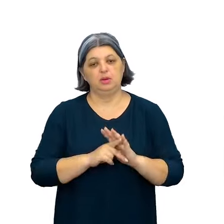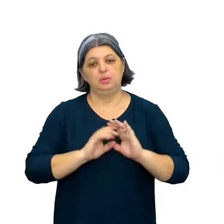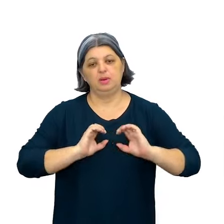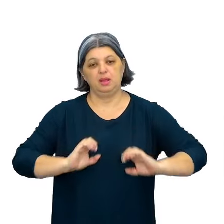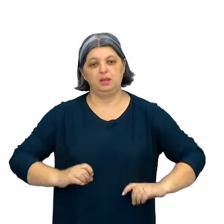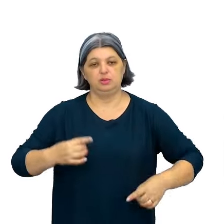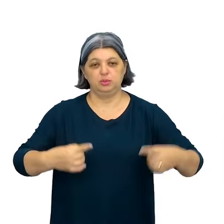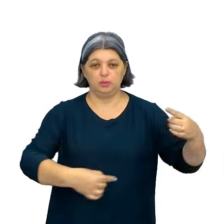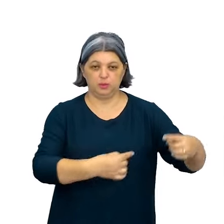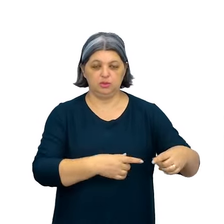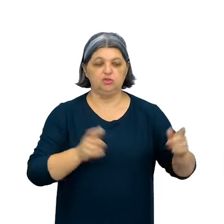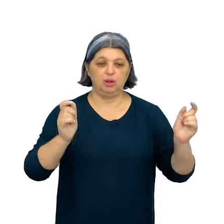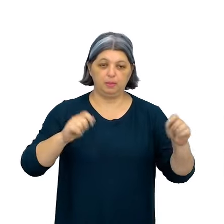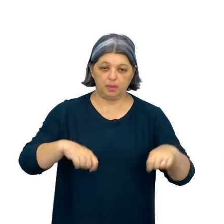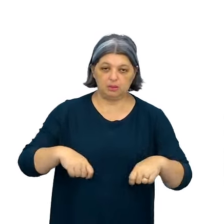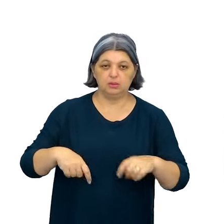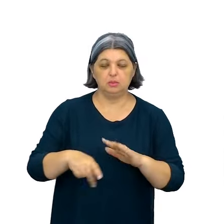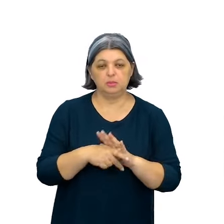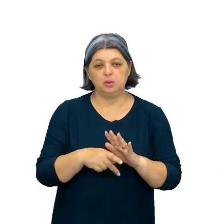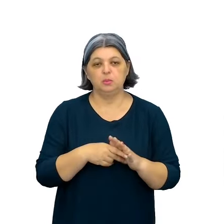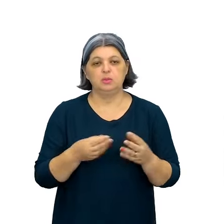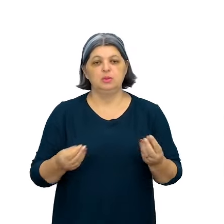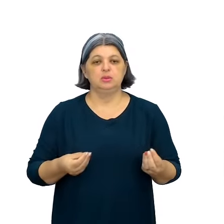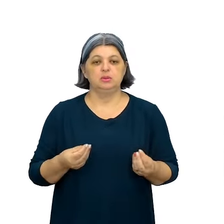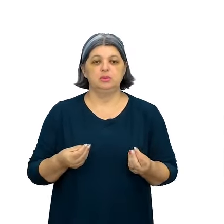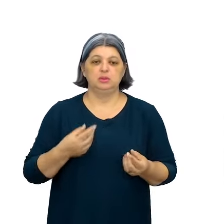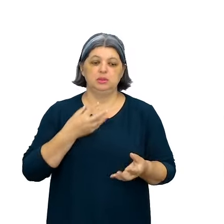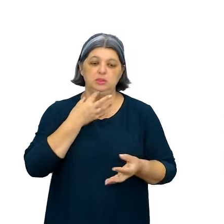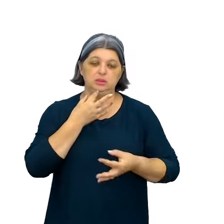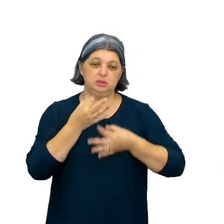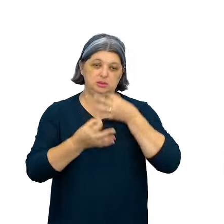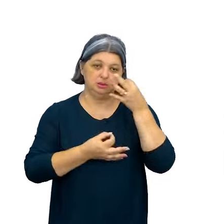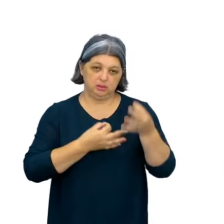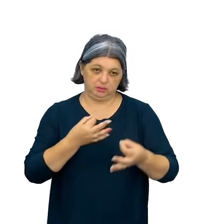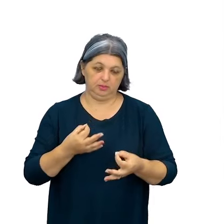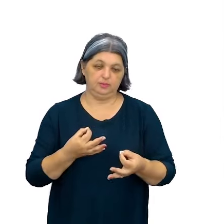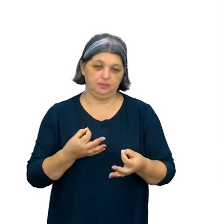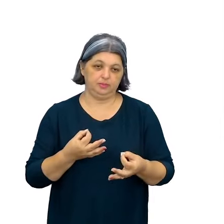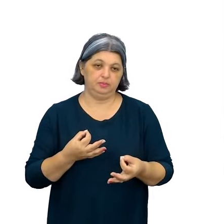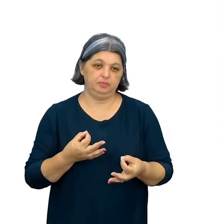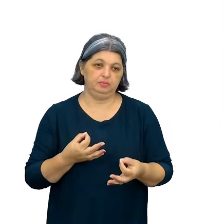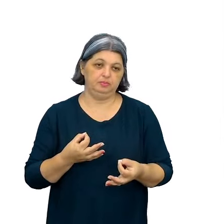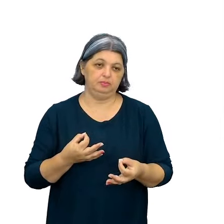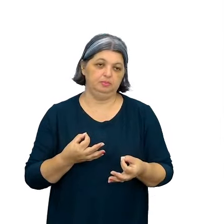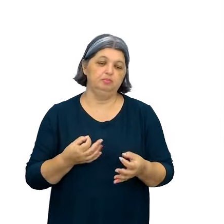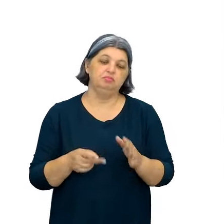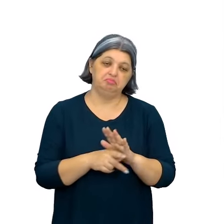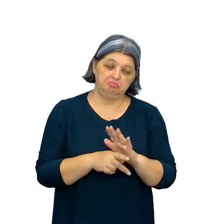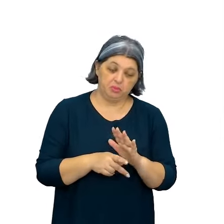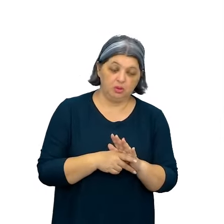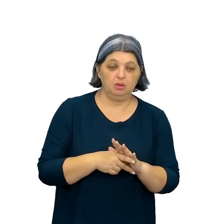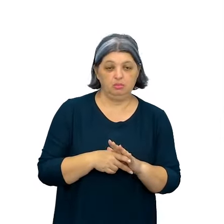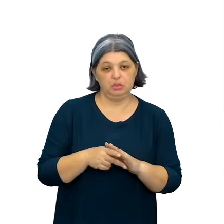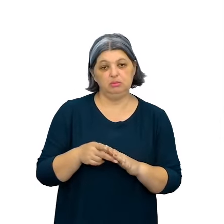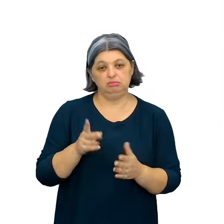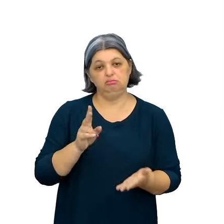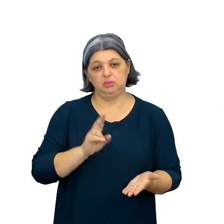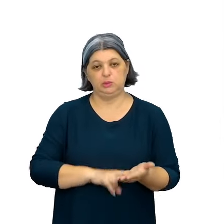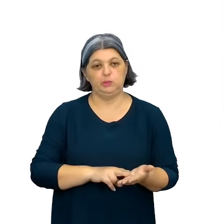Essa capacidade é que leva a uma réplica crítica a posições assumidas pelo autor do